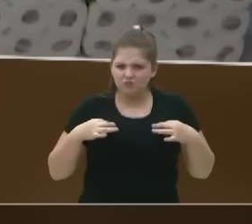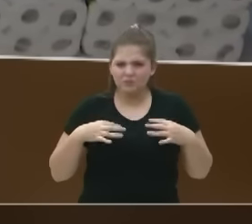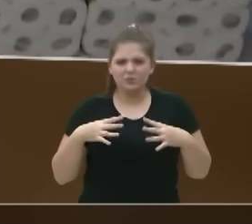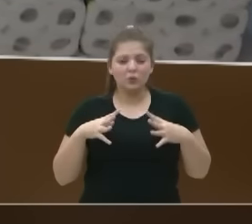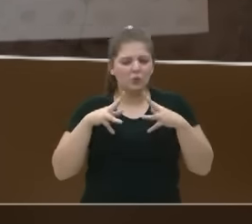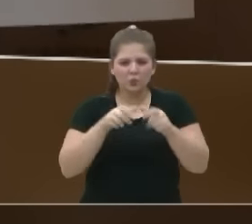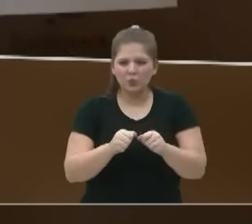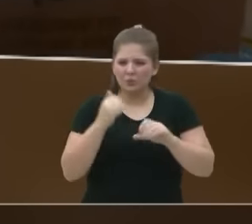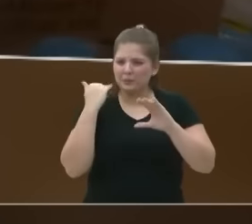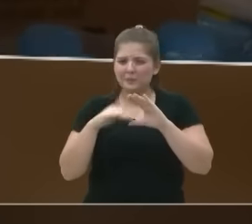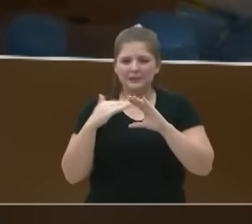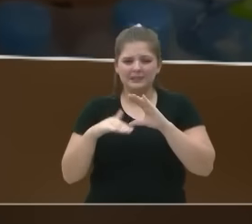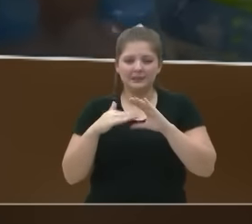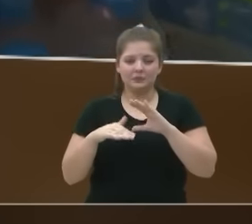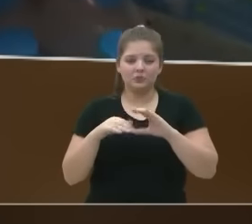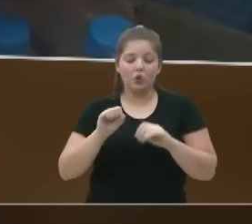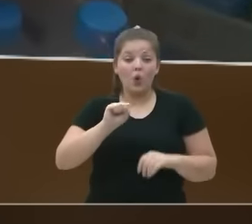toneladas.